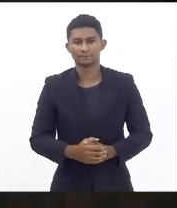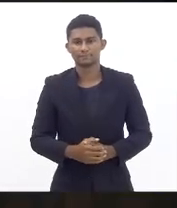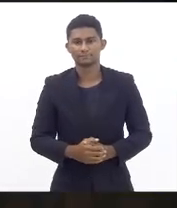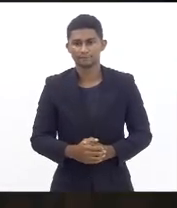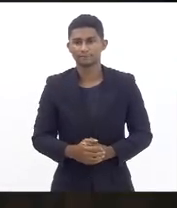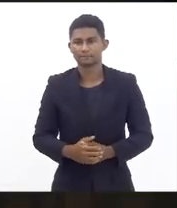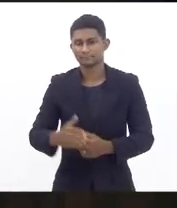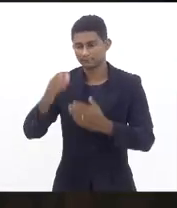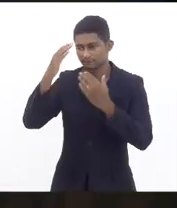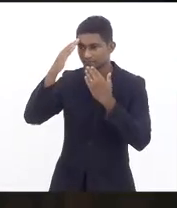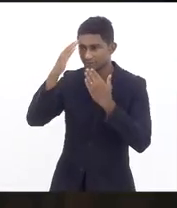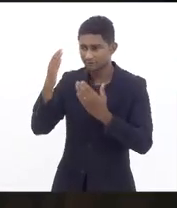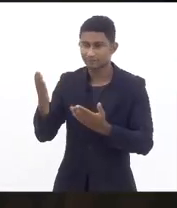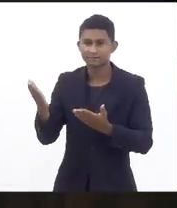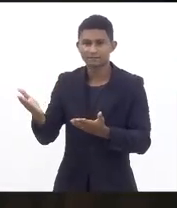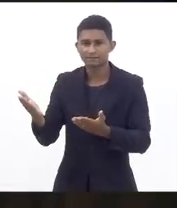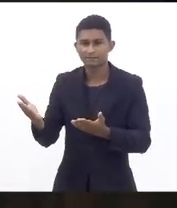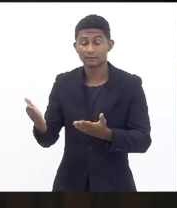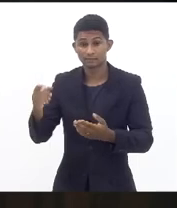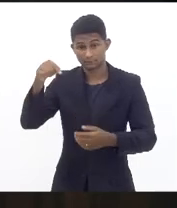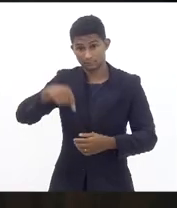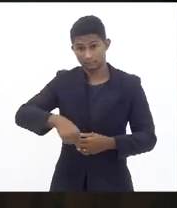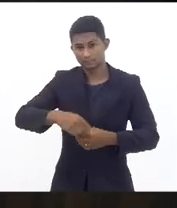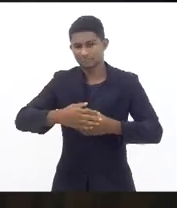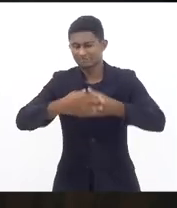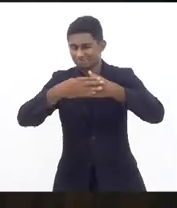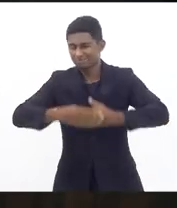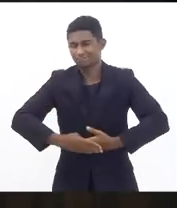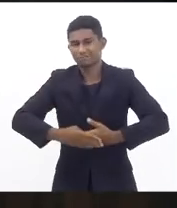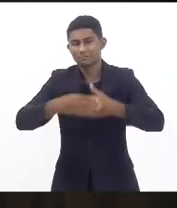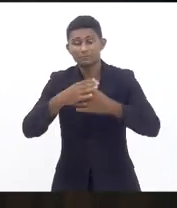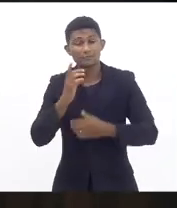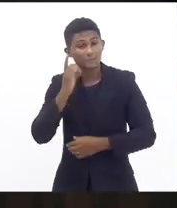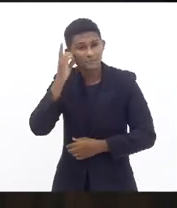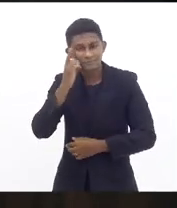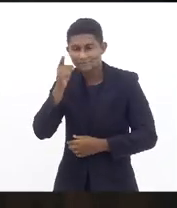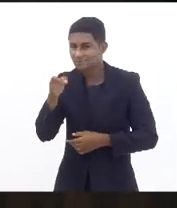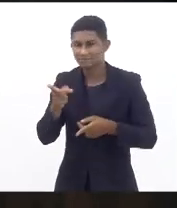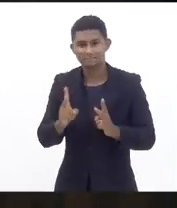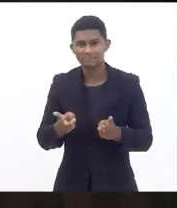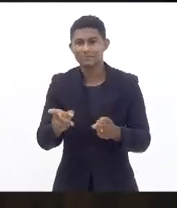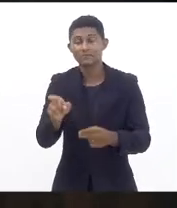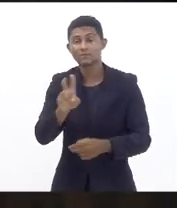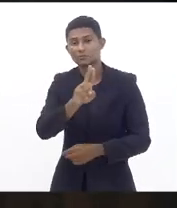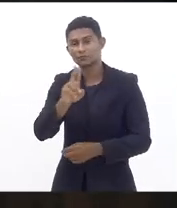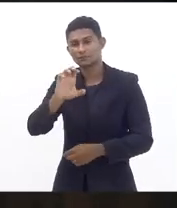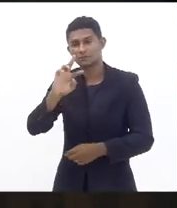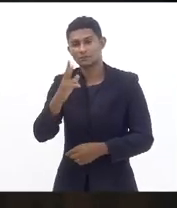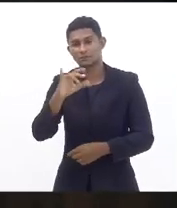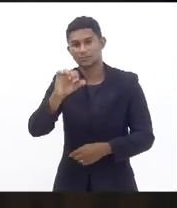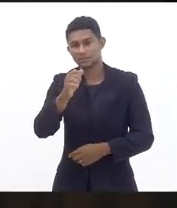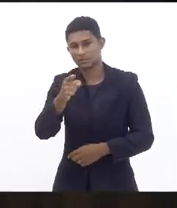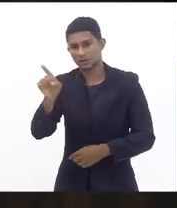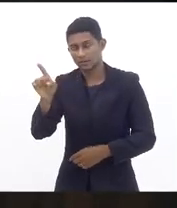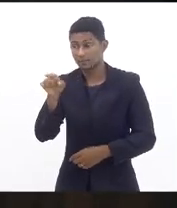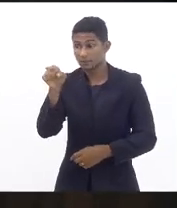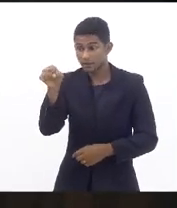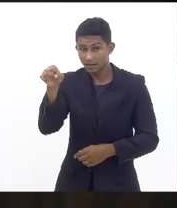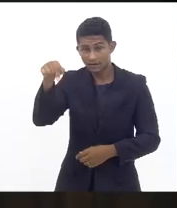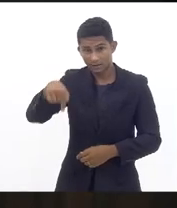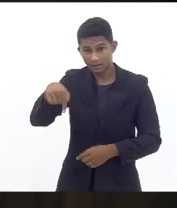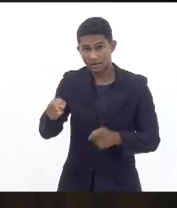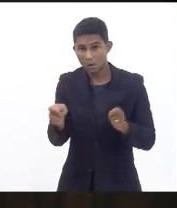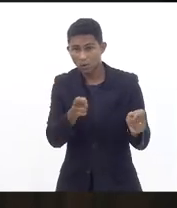Obrigada, nobre deputado. Saudar aqui o eterno e sempre deputado Chicão Bulhões, cuidando aí da economia do